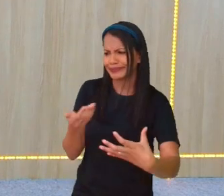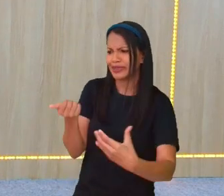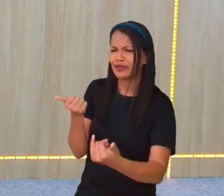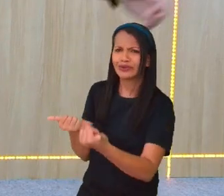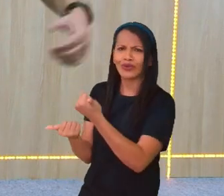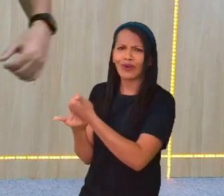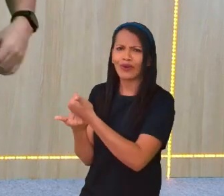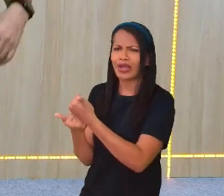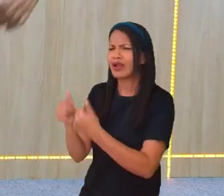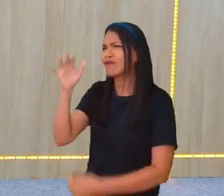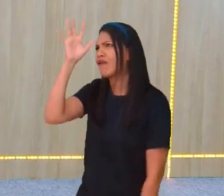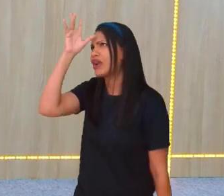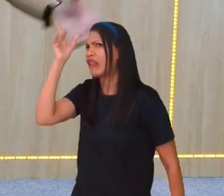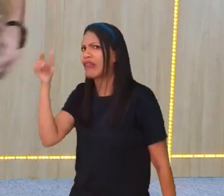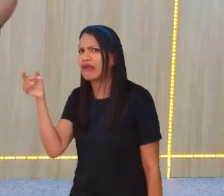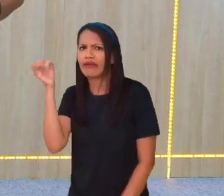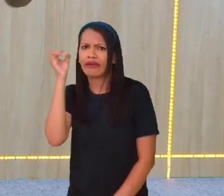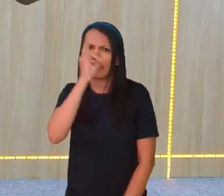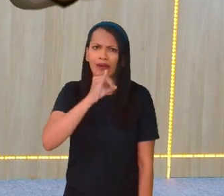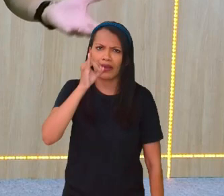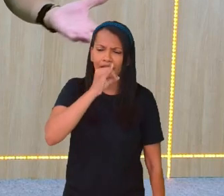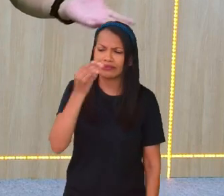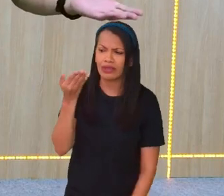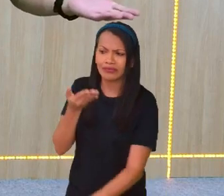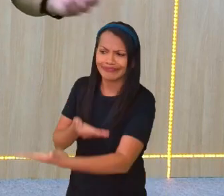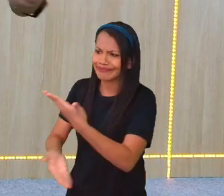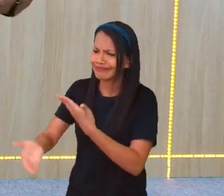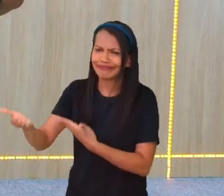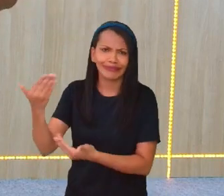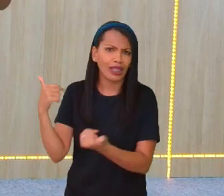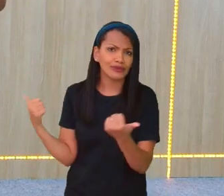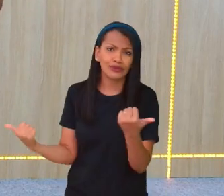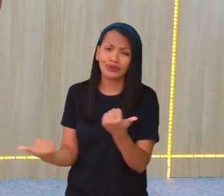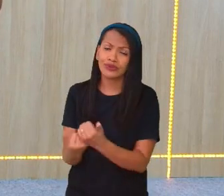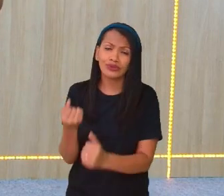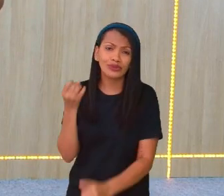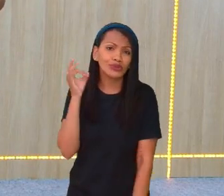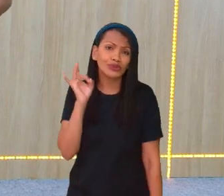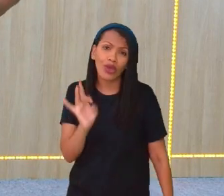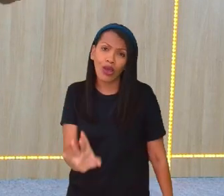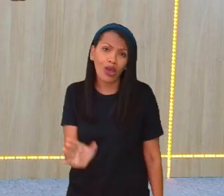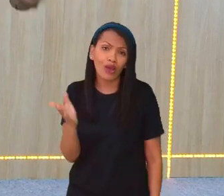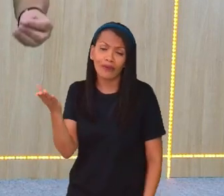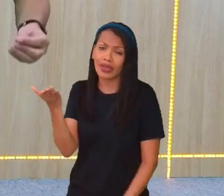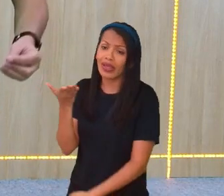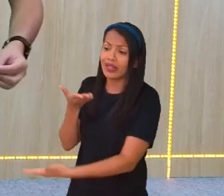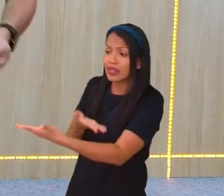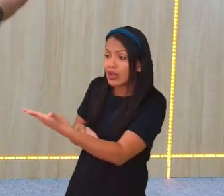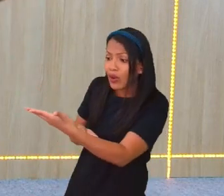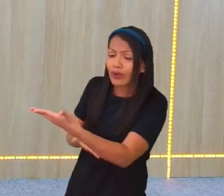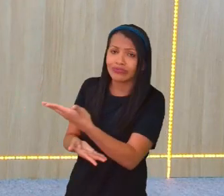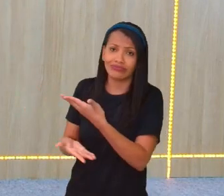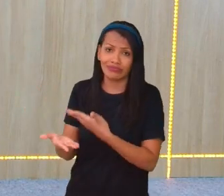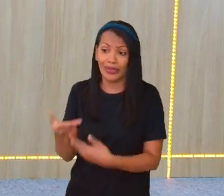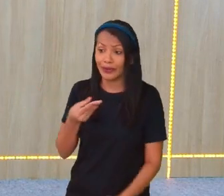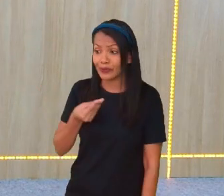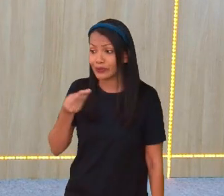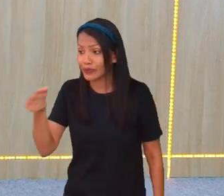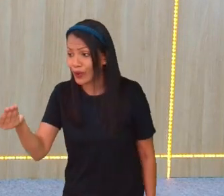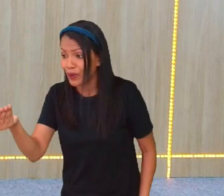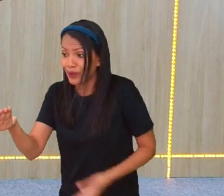uma galinha, com um porco, com outro produto, fazia o escambo, que é a troca de um produto por